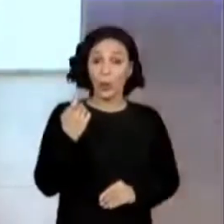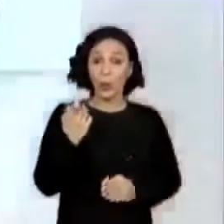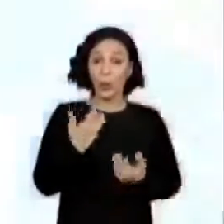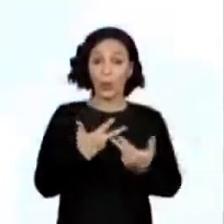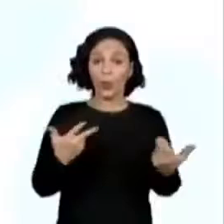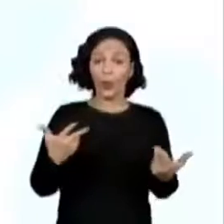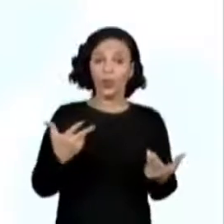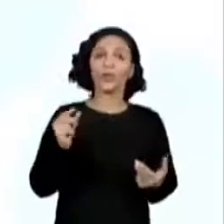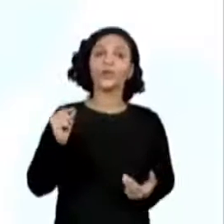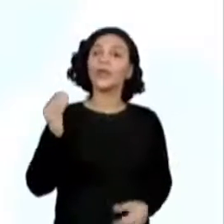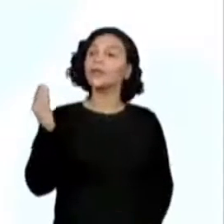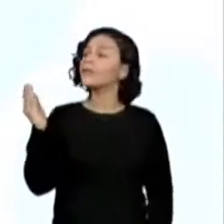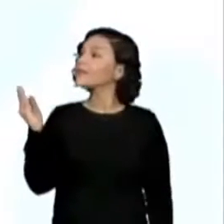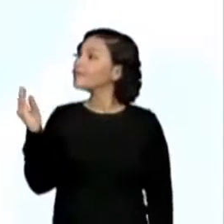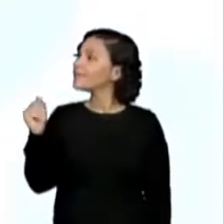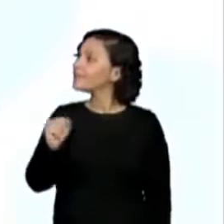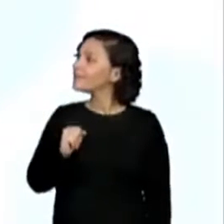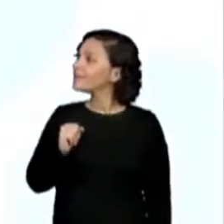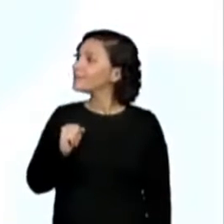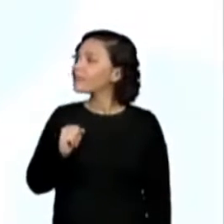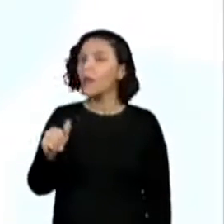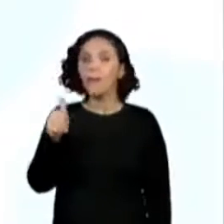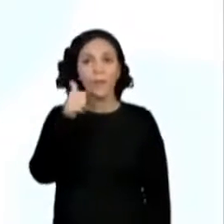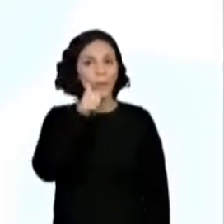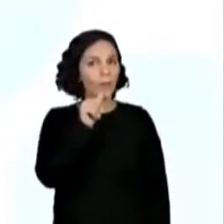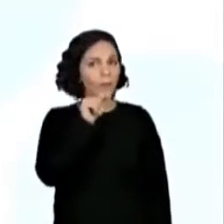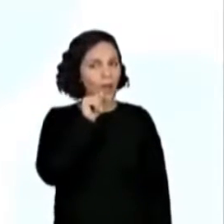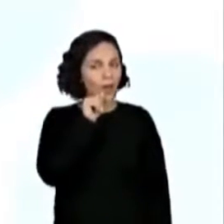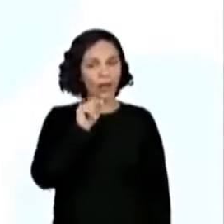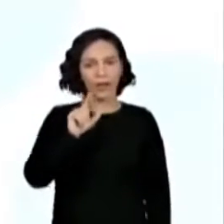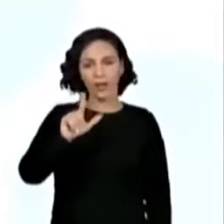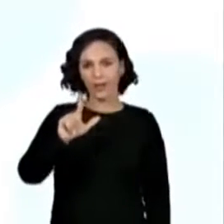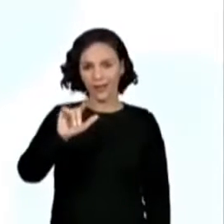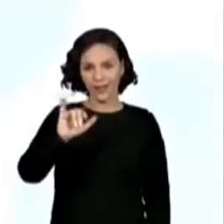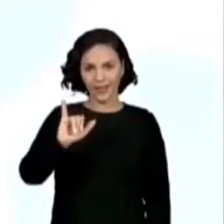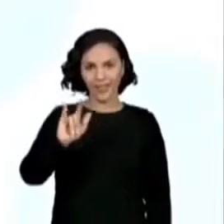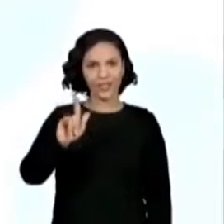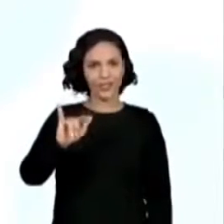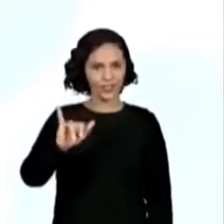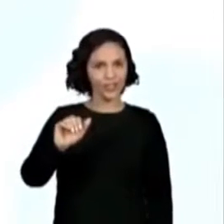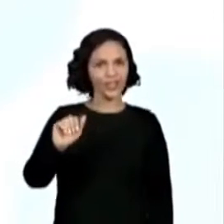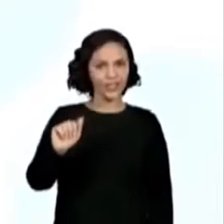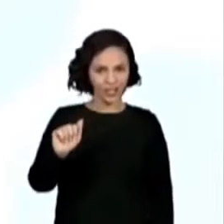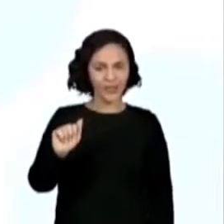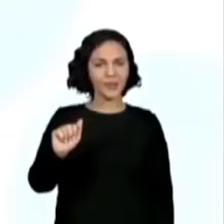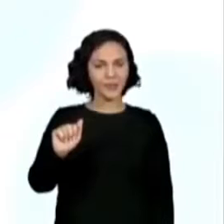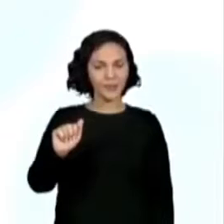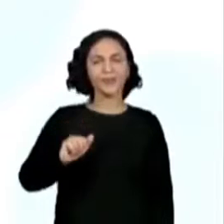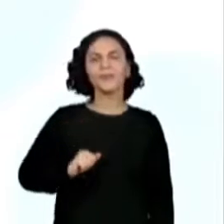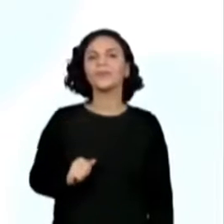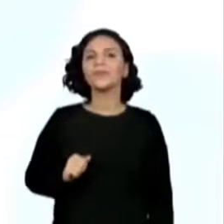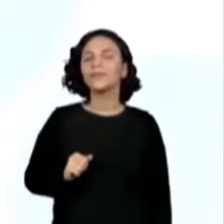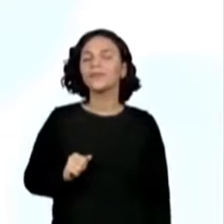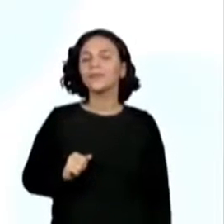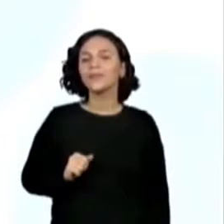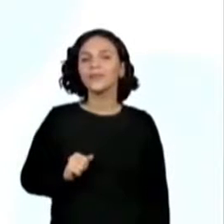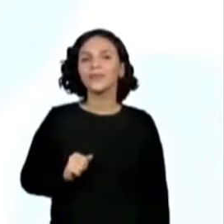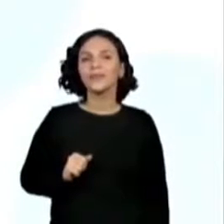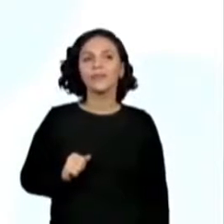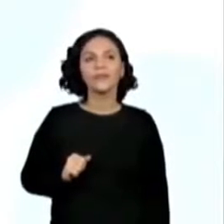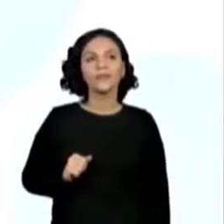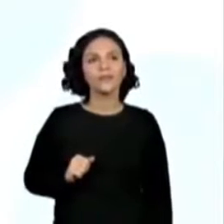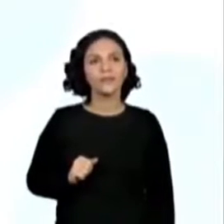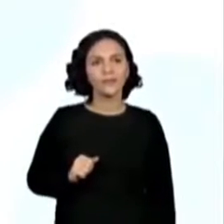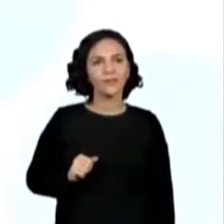é o quê? Que a mamãe Lígia, o que é importante? A mamãe Lígia aqui, deixa eu mudar